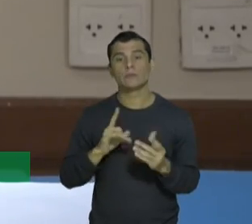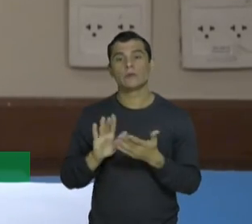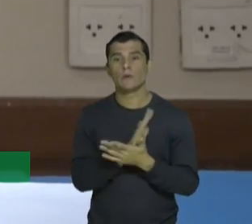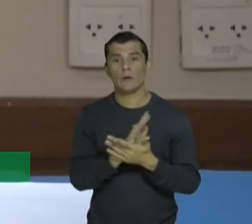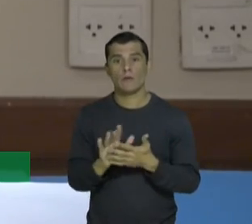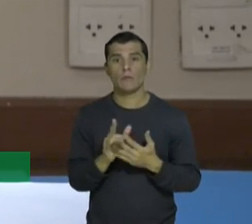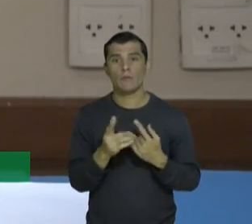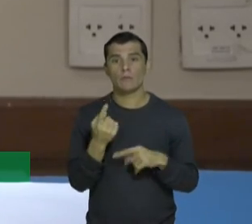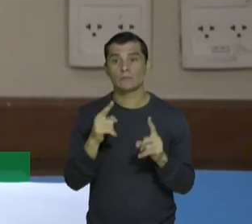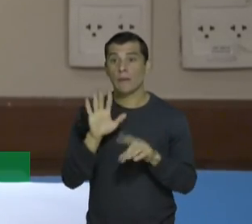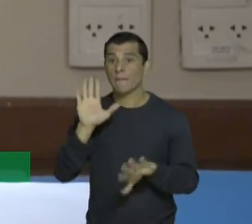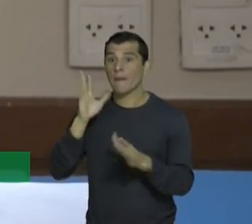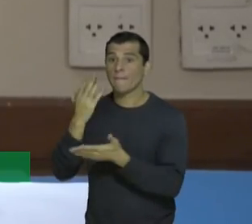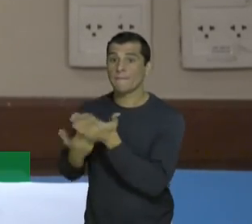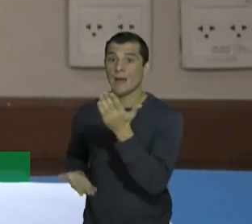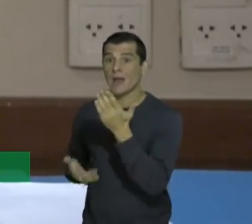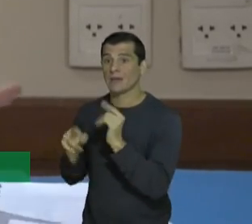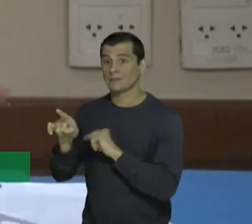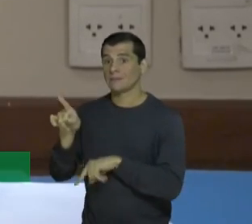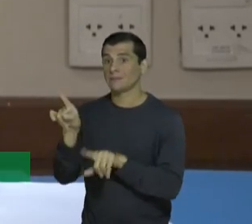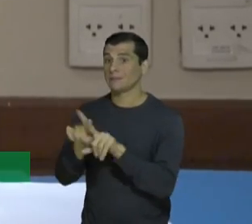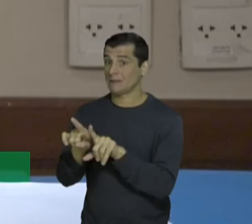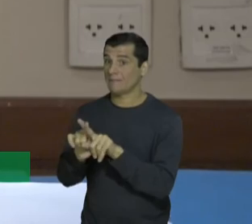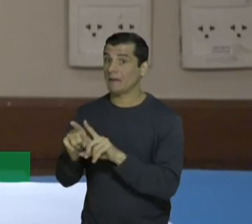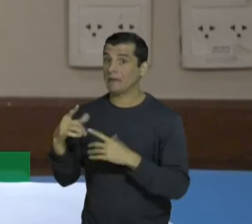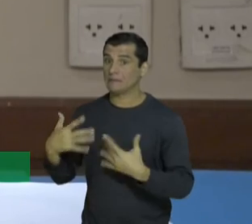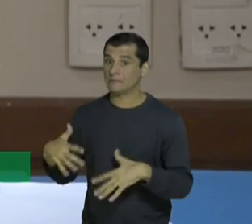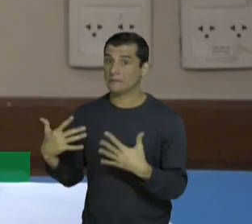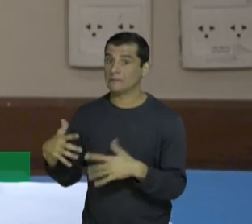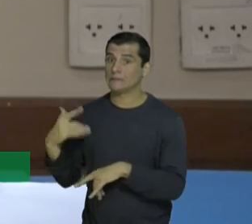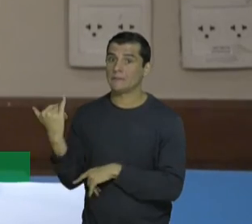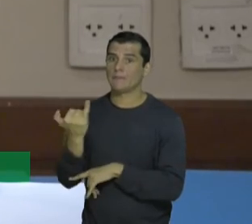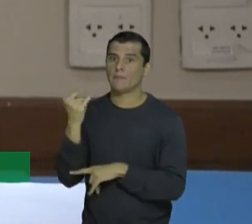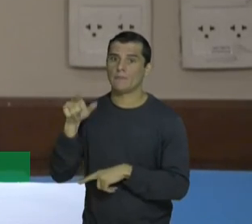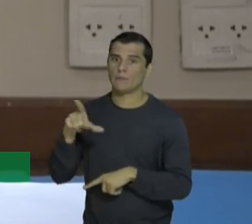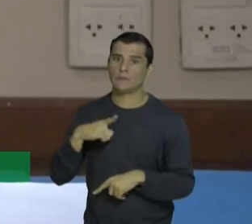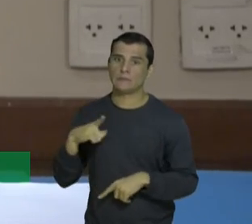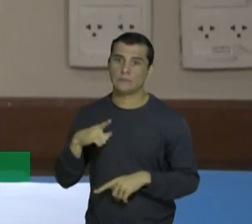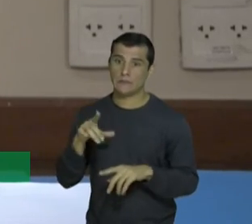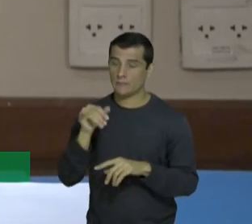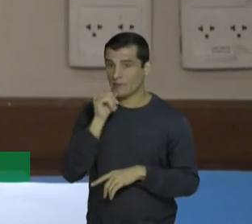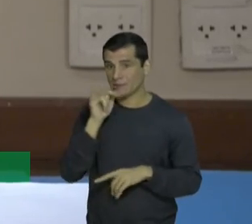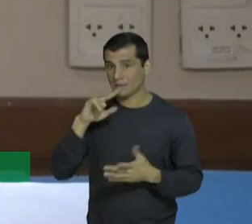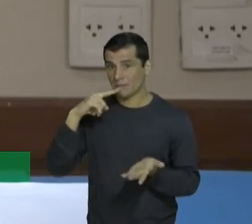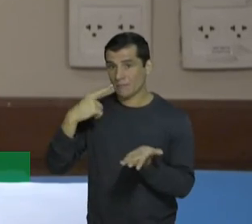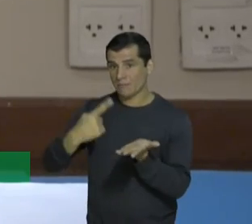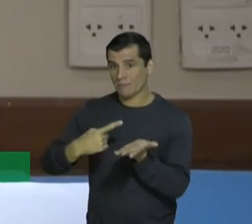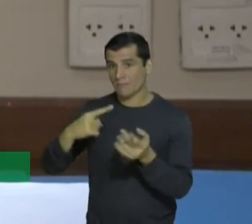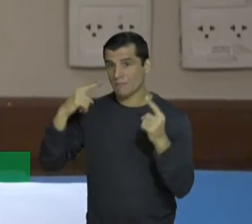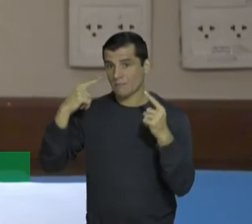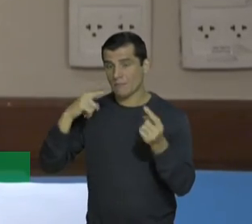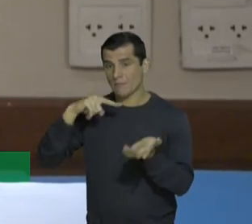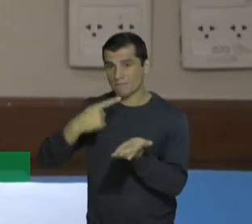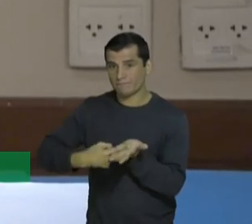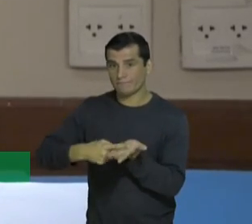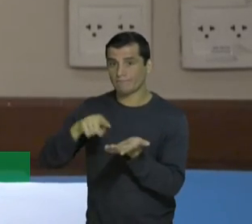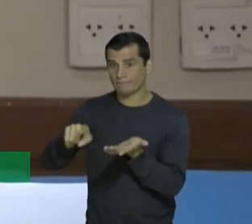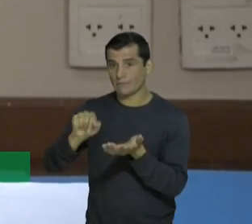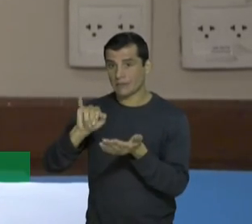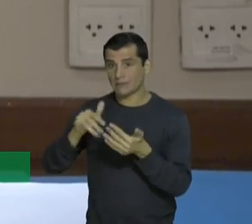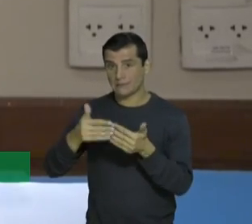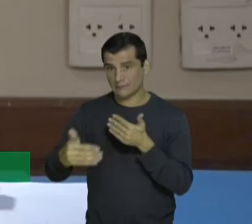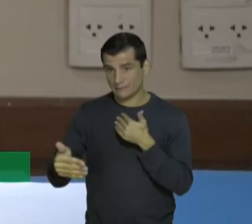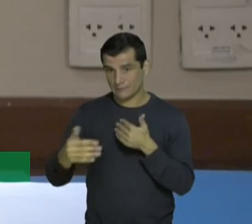perdas muito significativas a gente tem que pensar nelas caso esse acordo venha a vigorar eh esse Side Leader aí aí eu